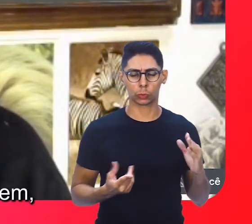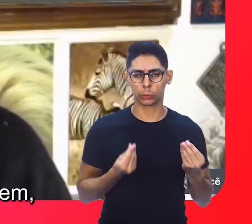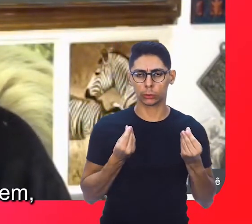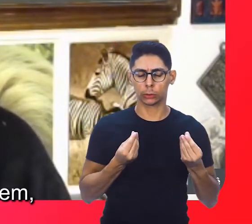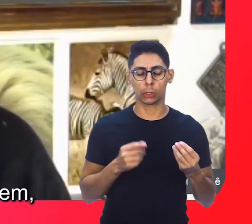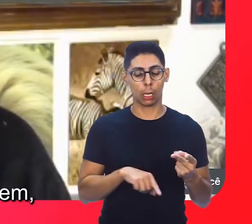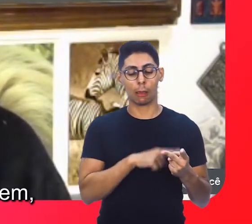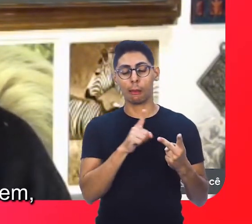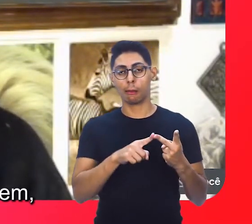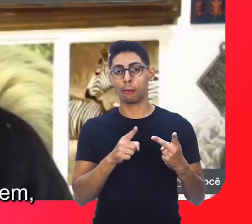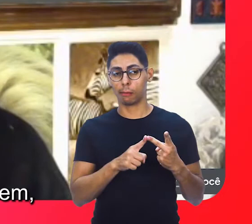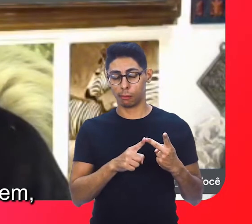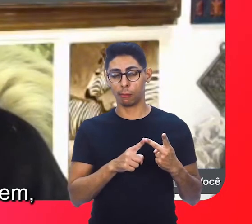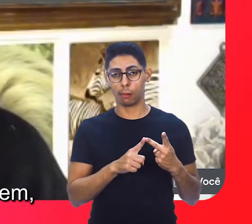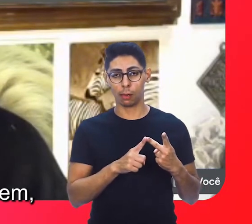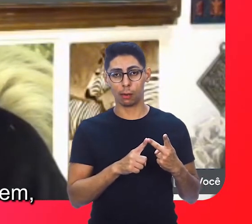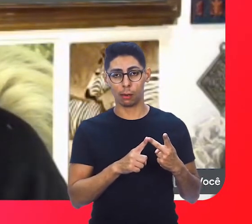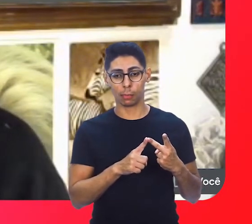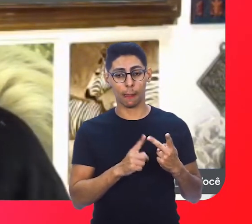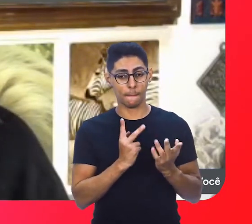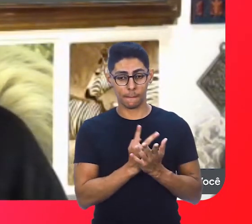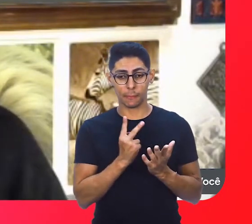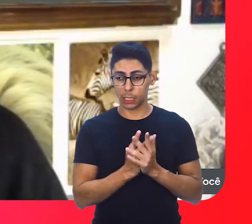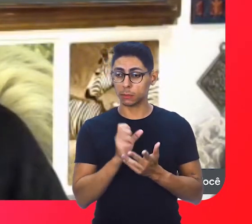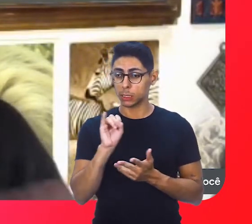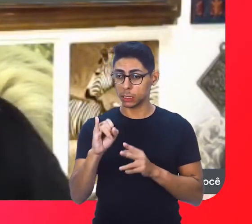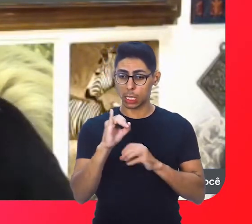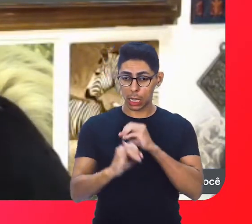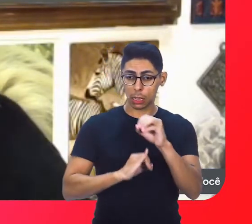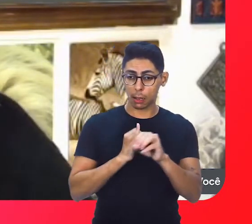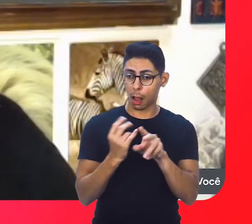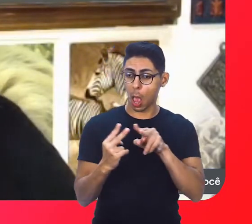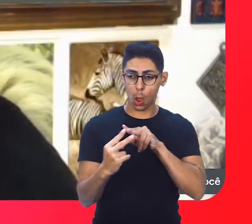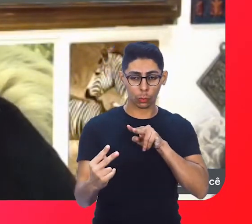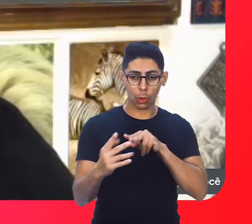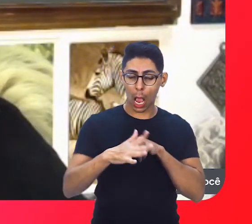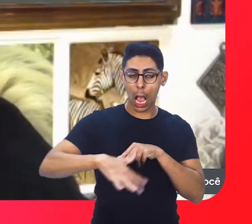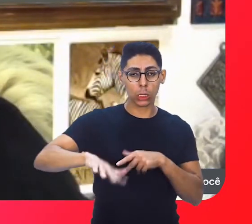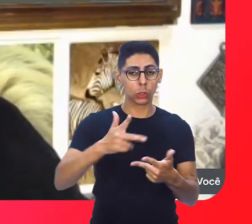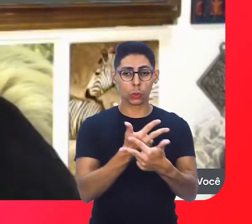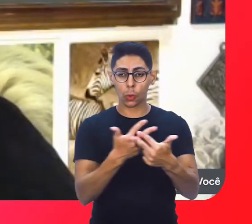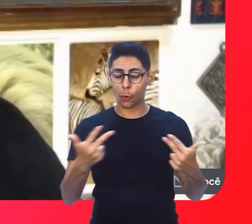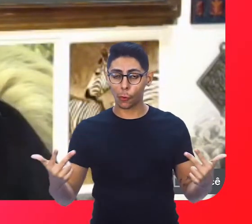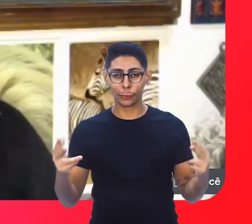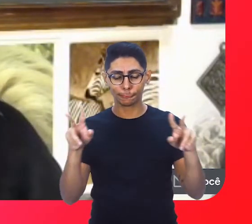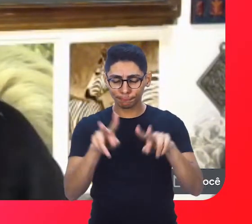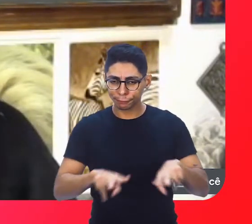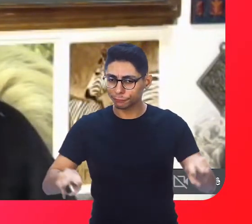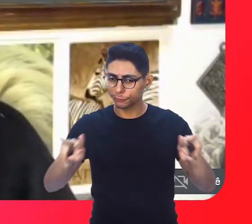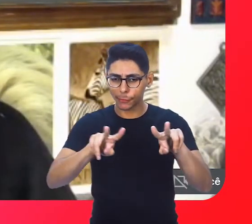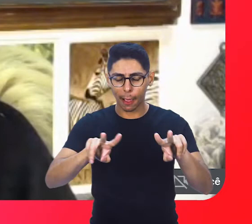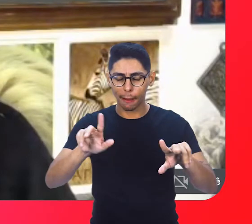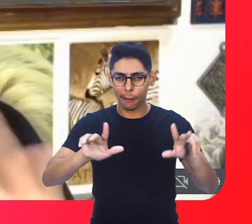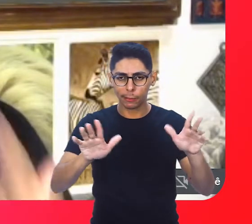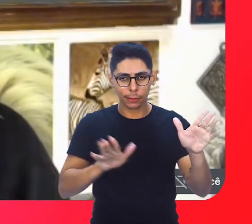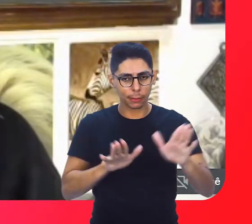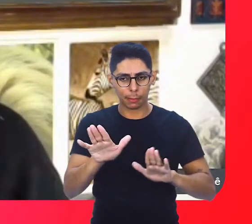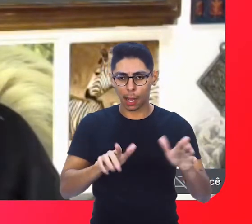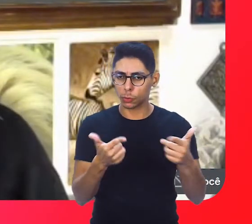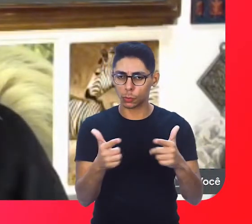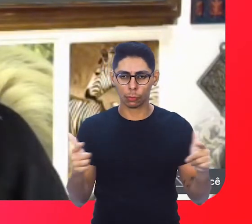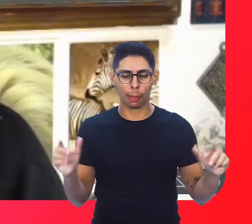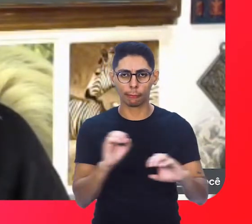e pelo fato de, mesmo que acessassem, tá tudo sem acessibilidade. Sim. Então, a gente viu que pela falta